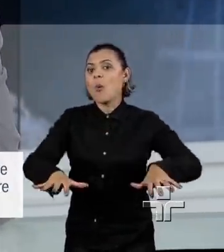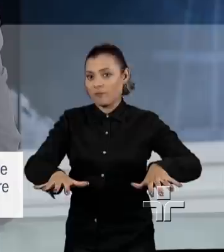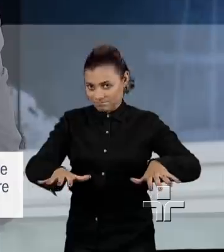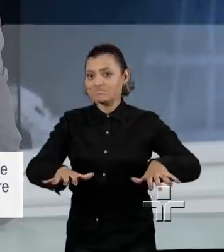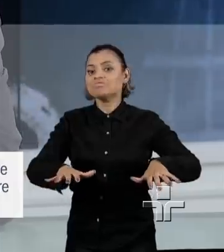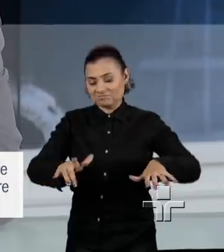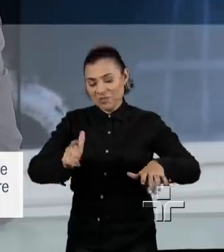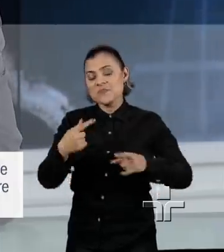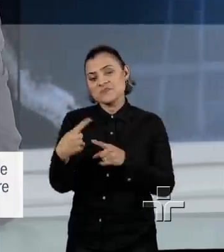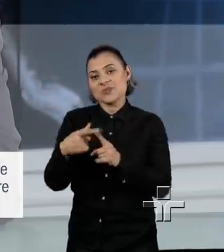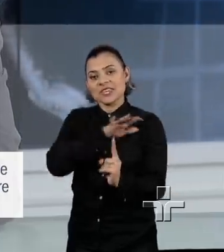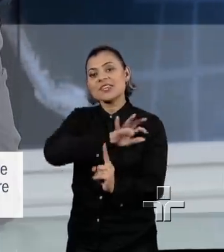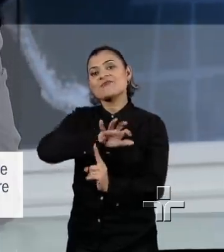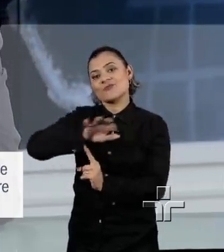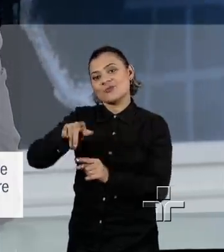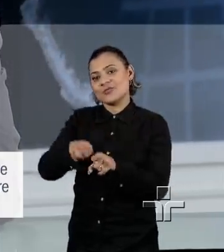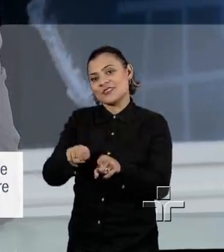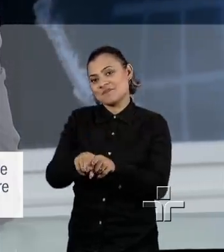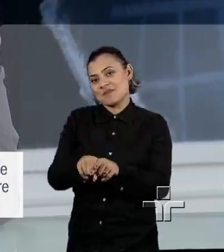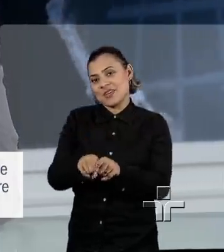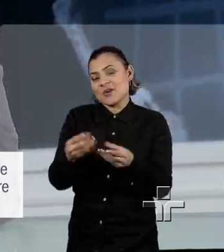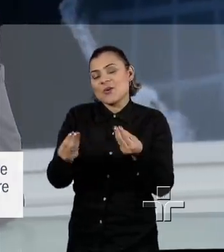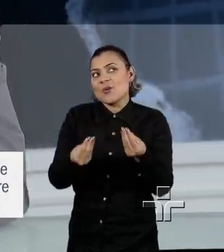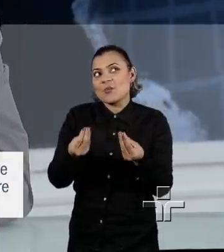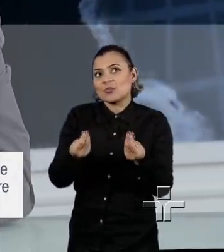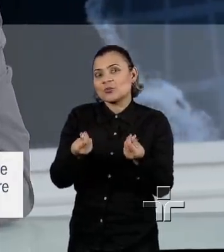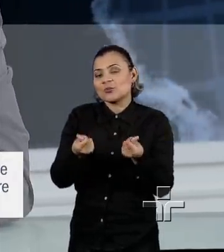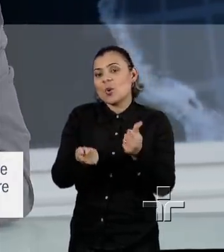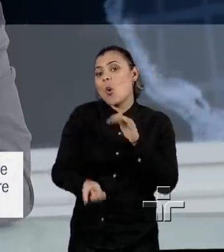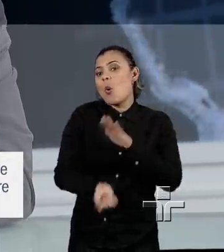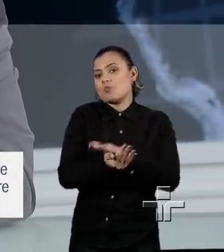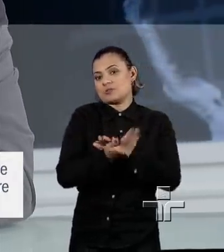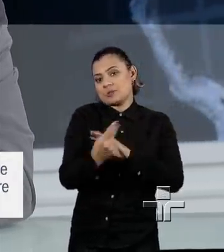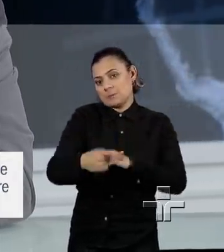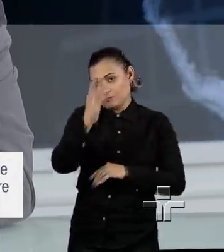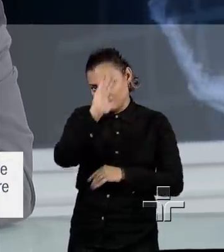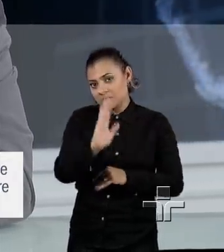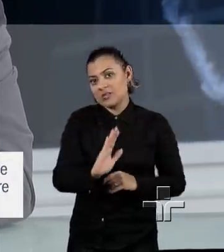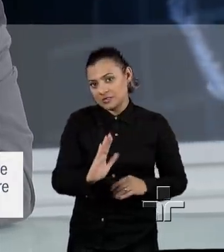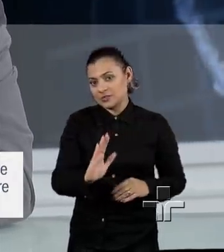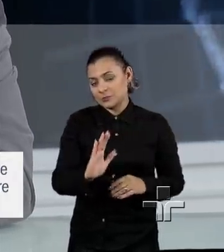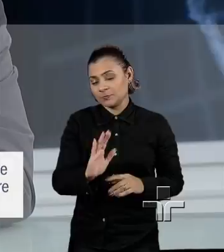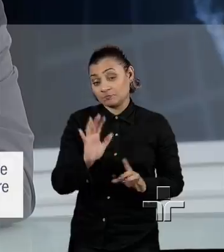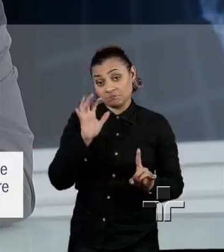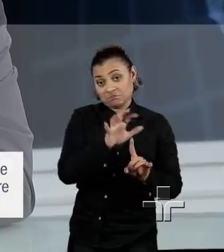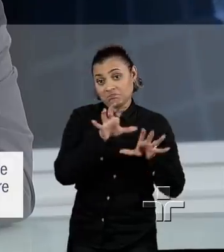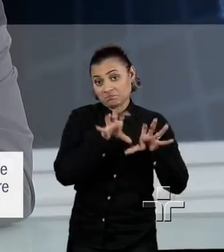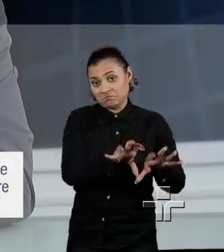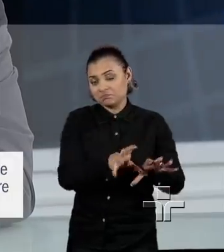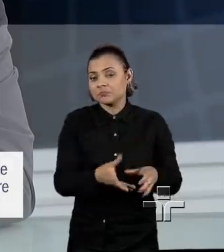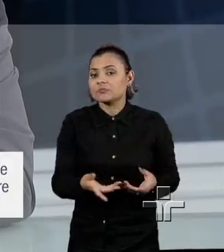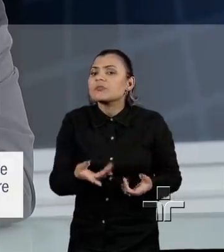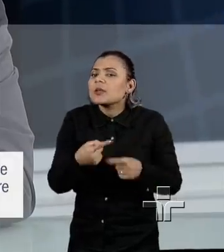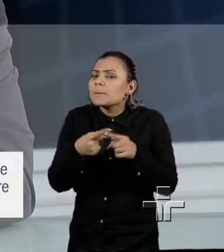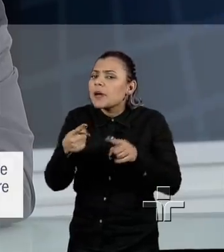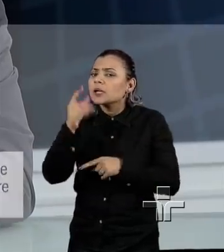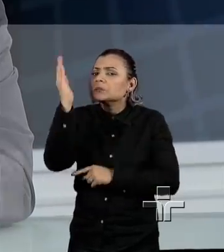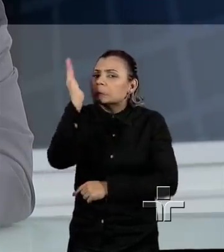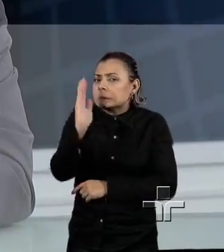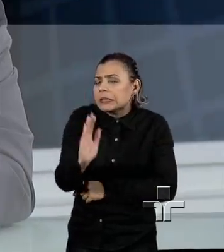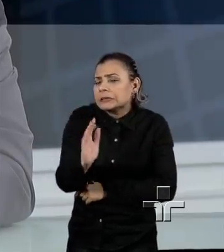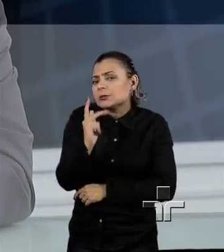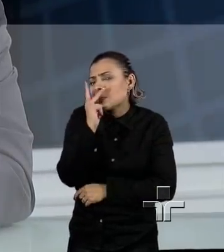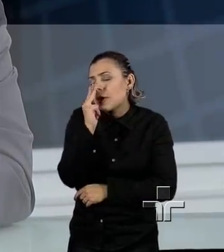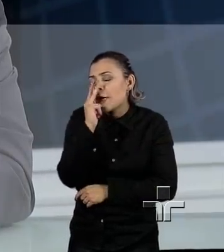modificou os rumos, digamos, do sistema de corrupção no Brasil. Eu acho que o Brasil ele